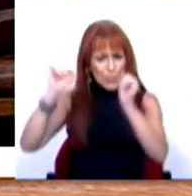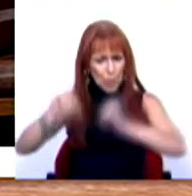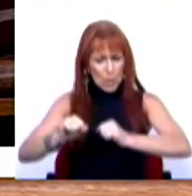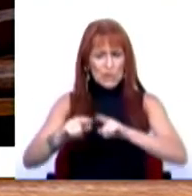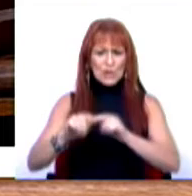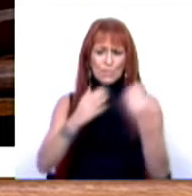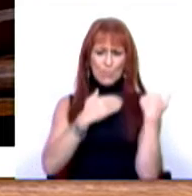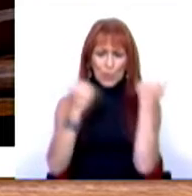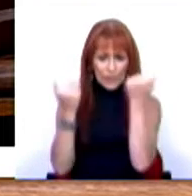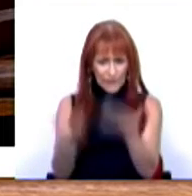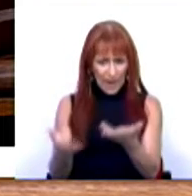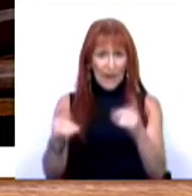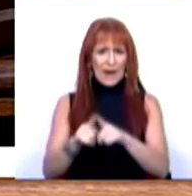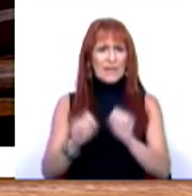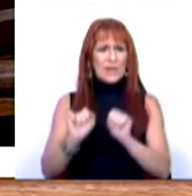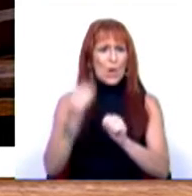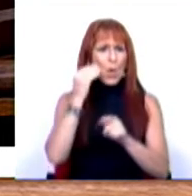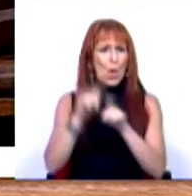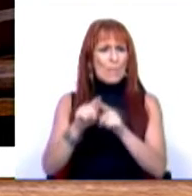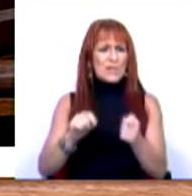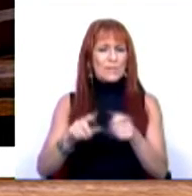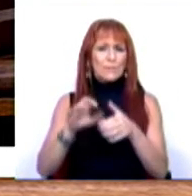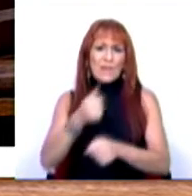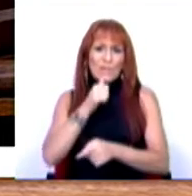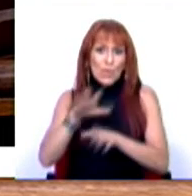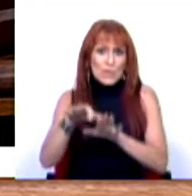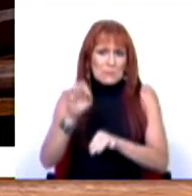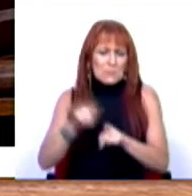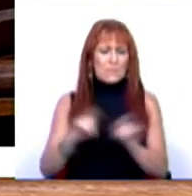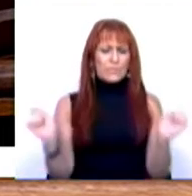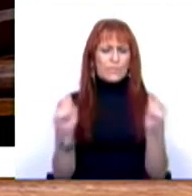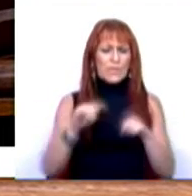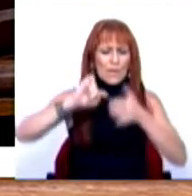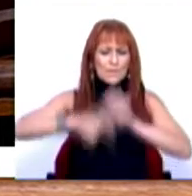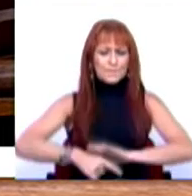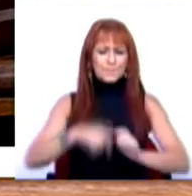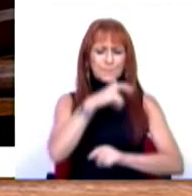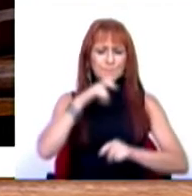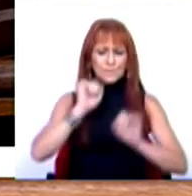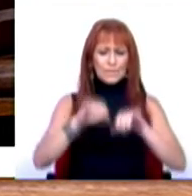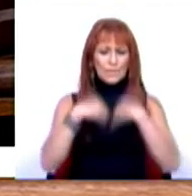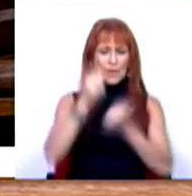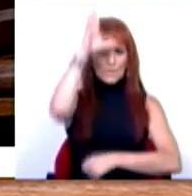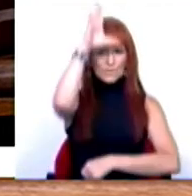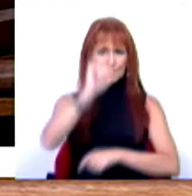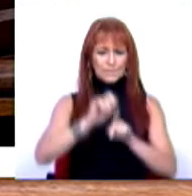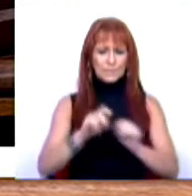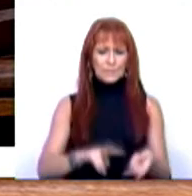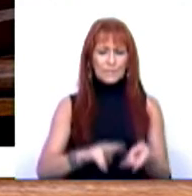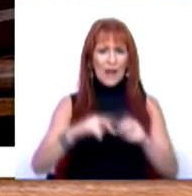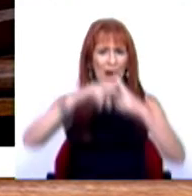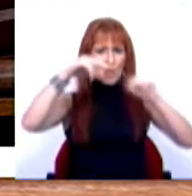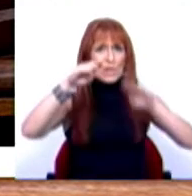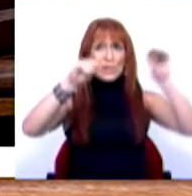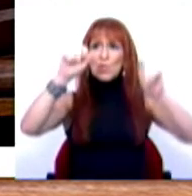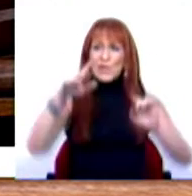nomeadamente responsabilização, mas de forma facultativa. Na promoção do aprofundamento do compromisso social do Estado e das autarquias